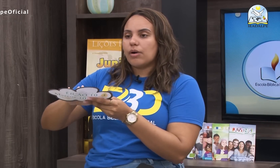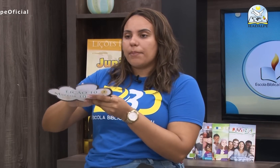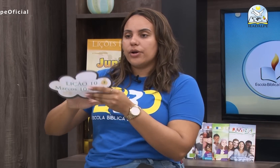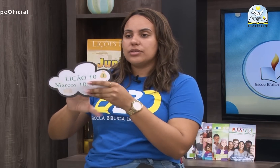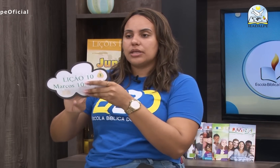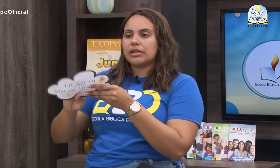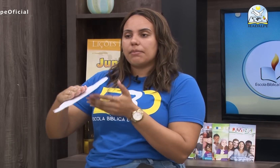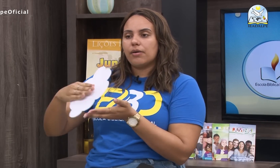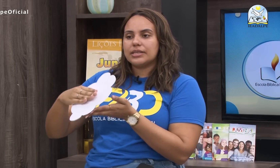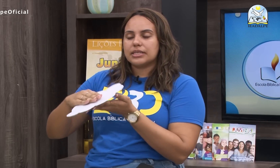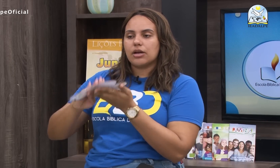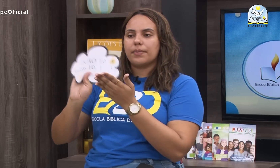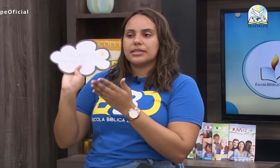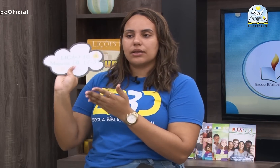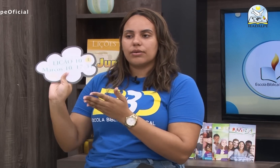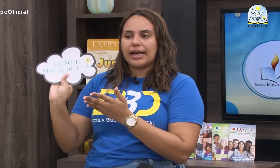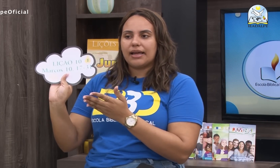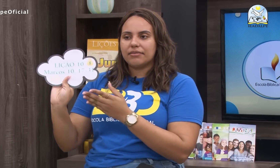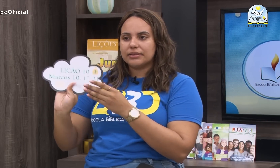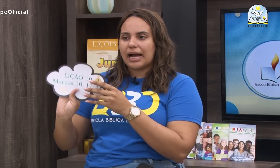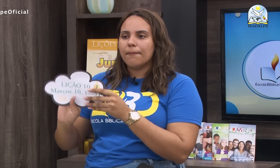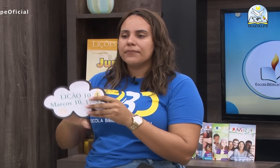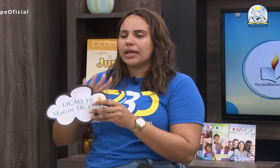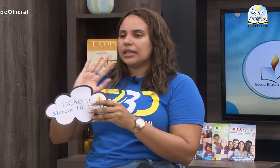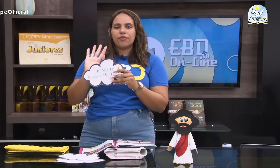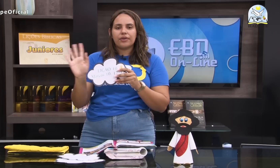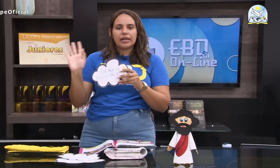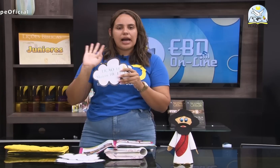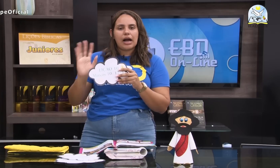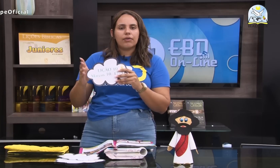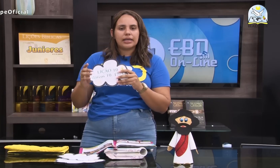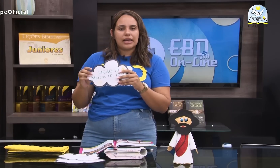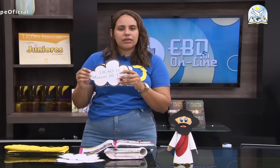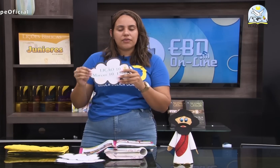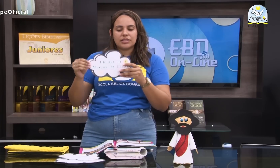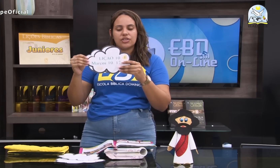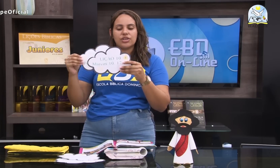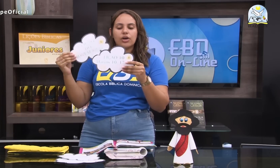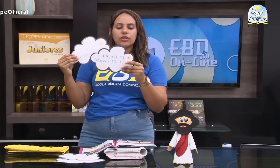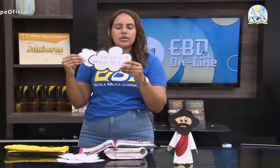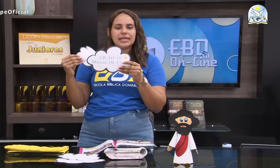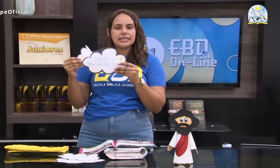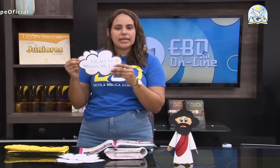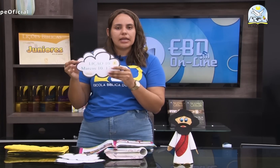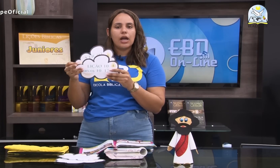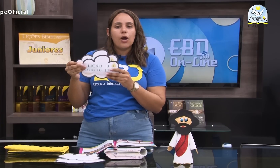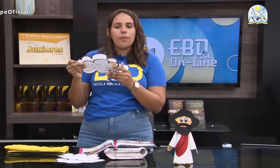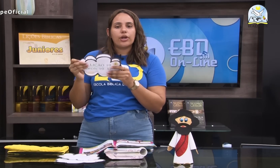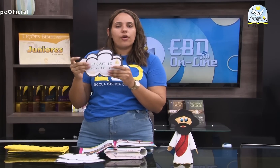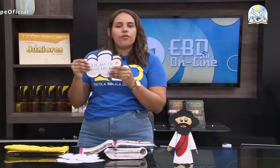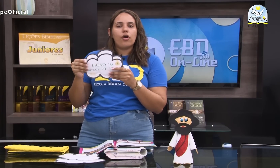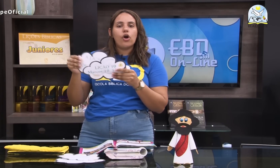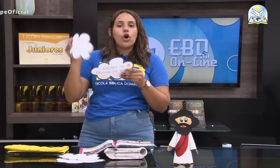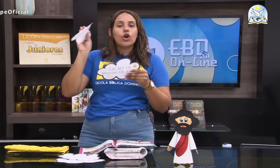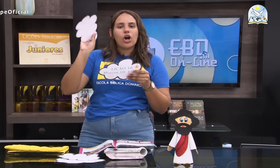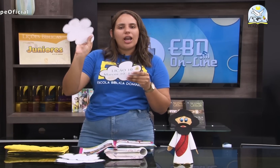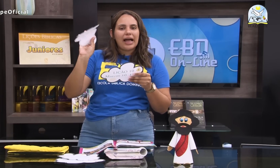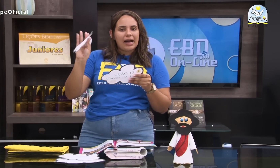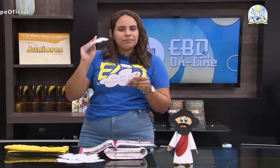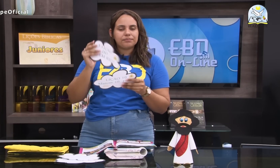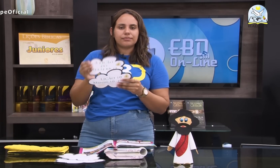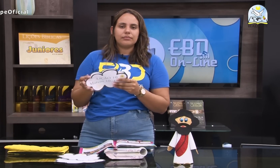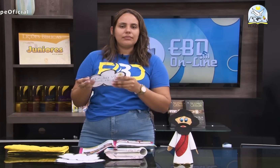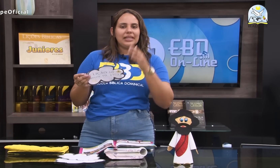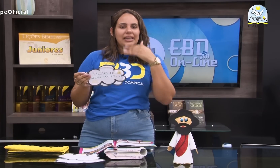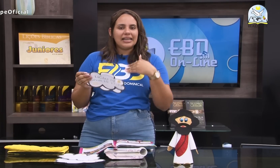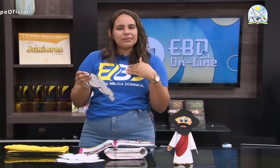Com um apoiozinho na mão, assim, ó, para segurar e levantar. Então fica ao critério de vocês. Eu trouxe assim porque eu vou